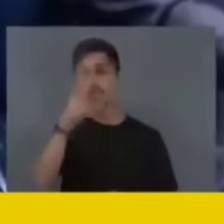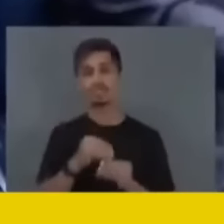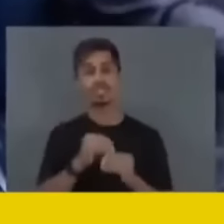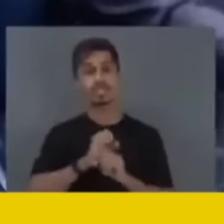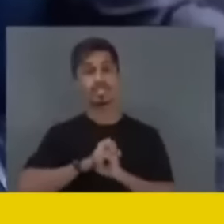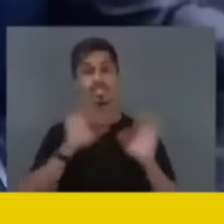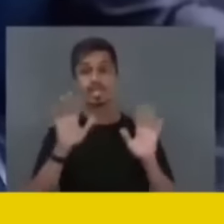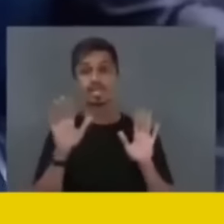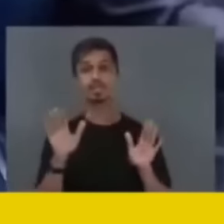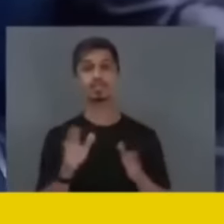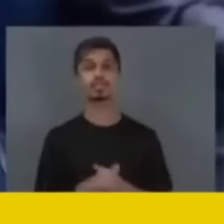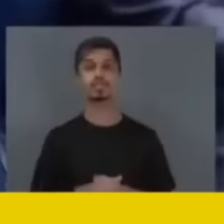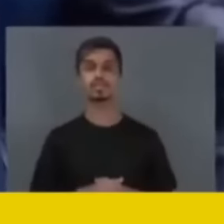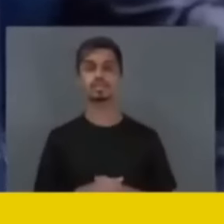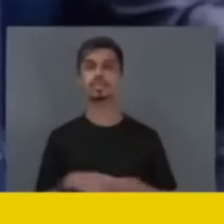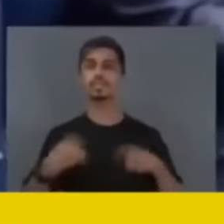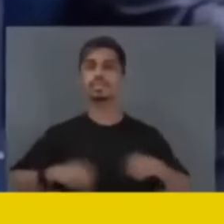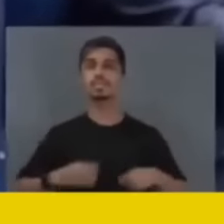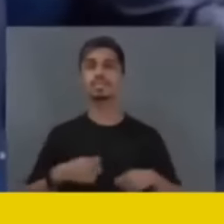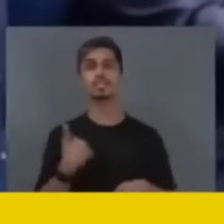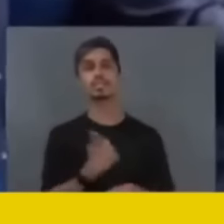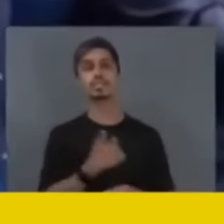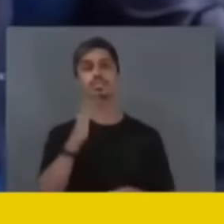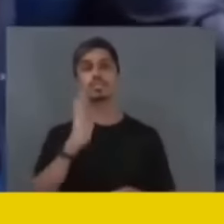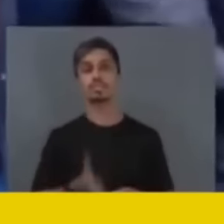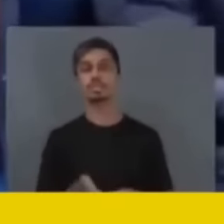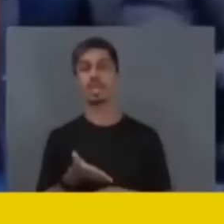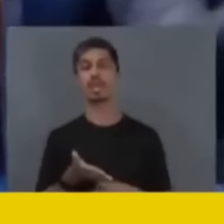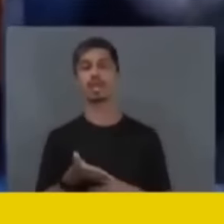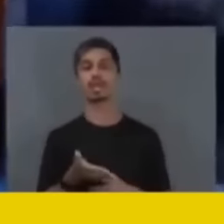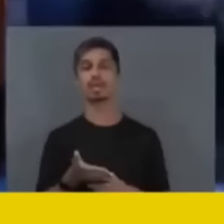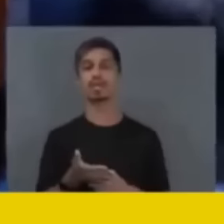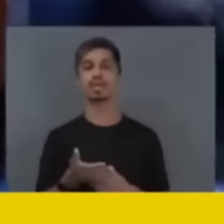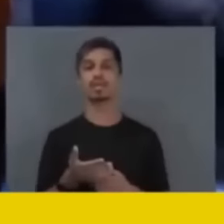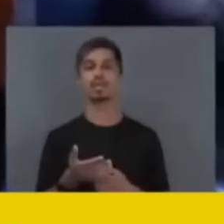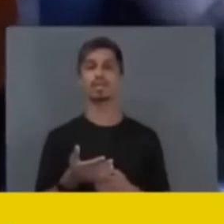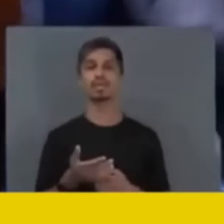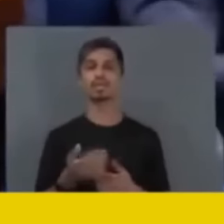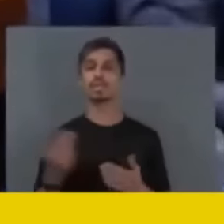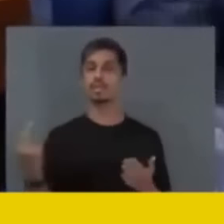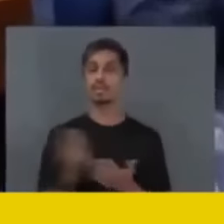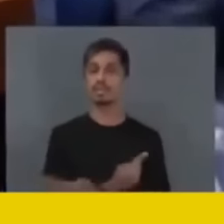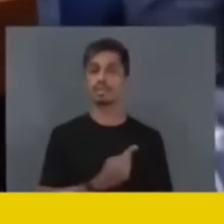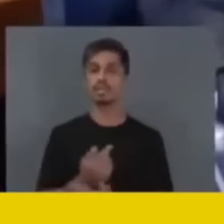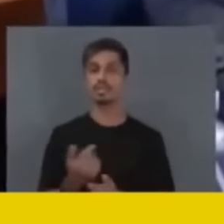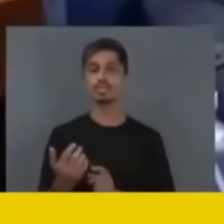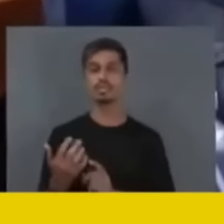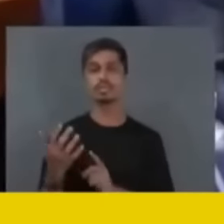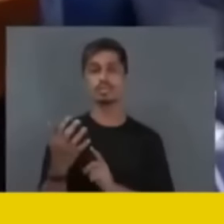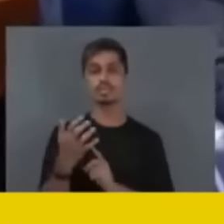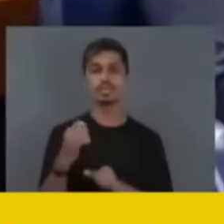cristalina e inevitável de que nós já estamos sob a vigência